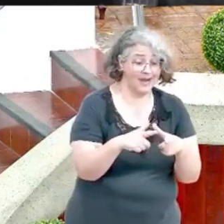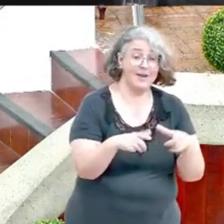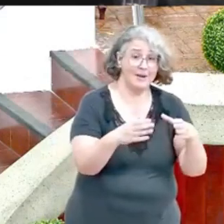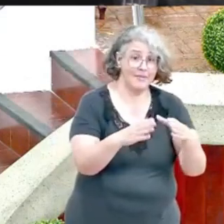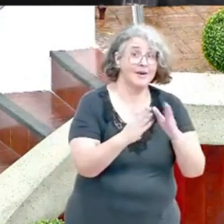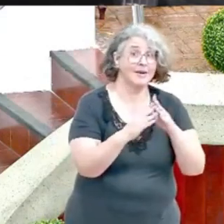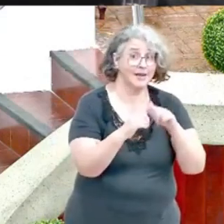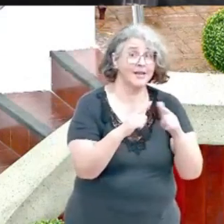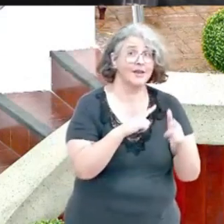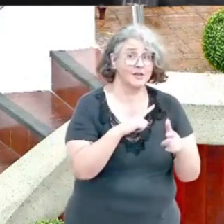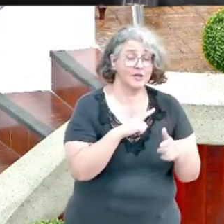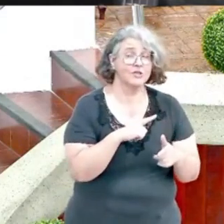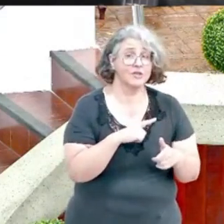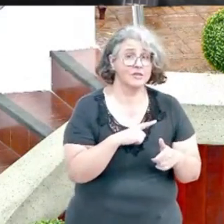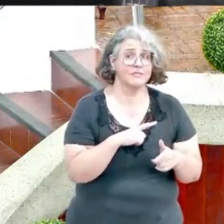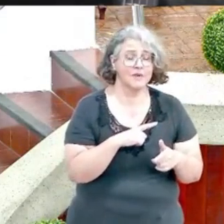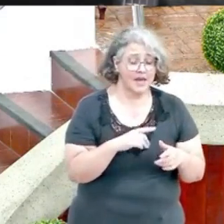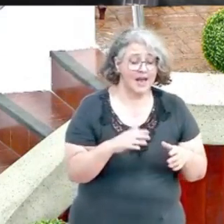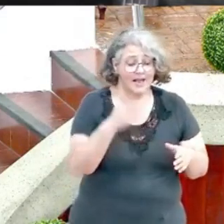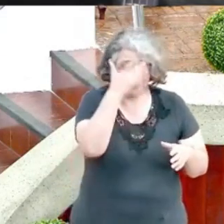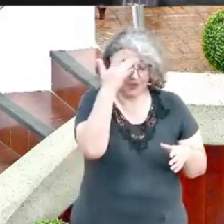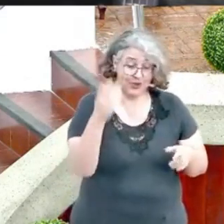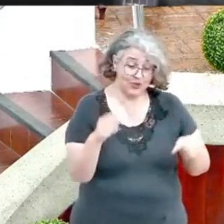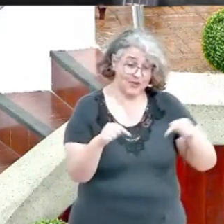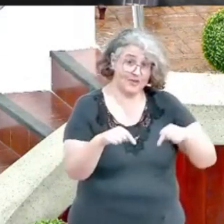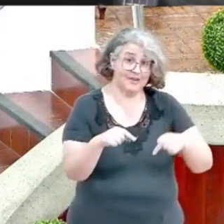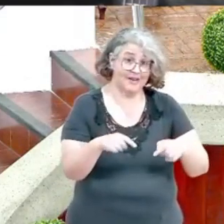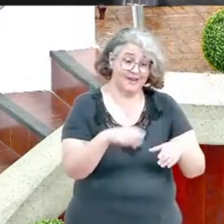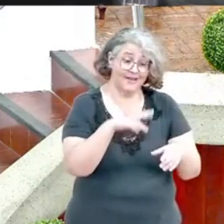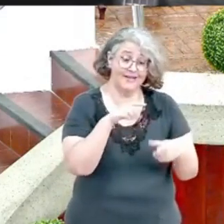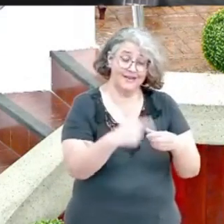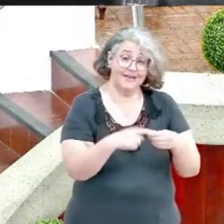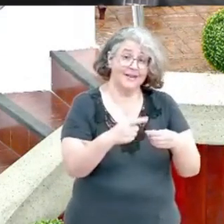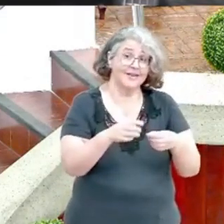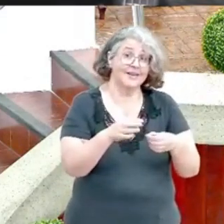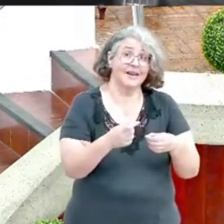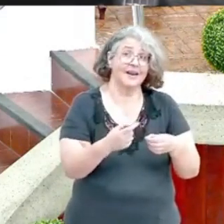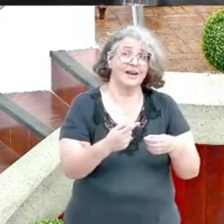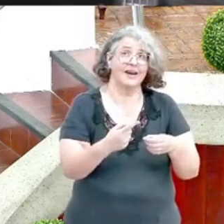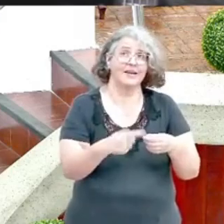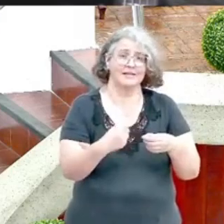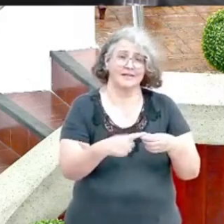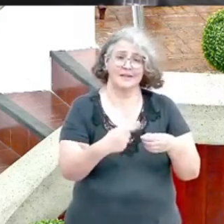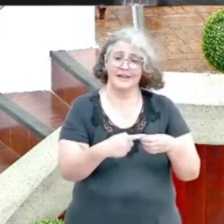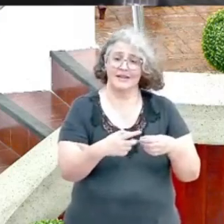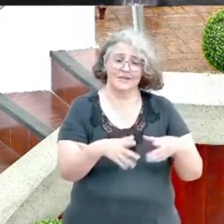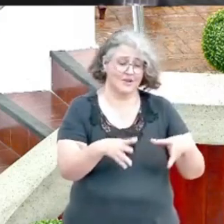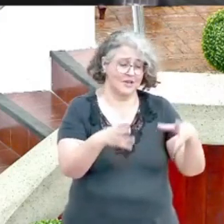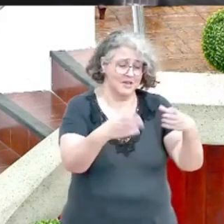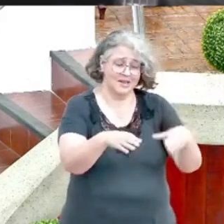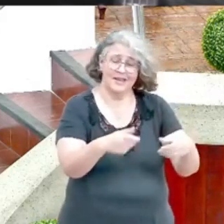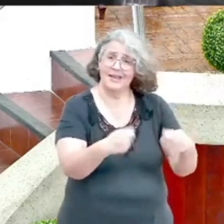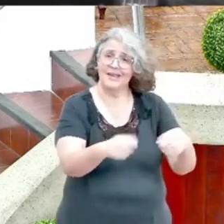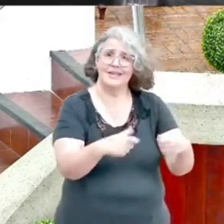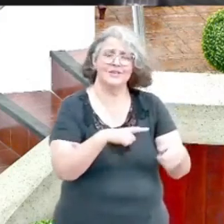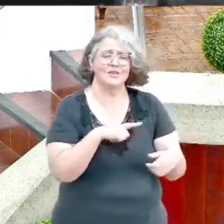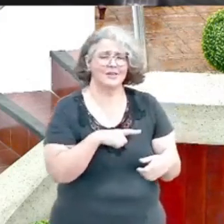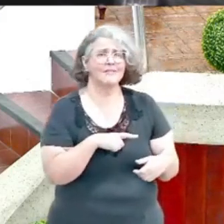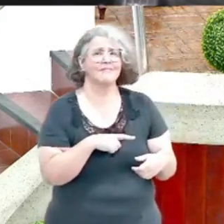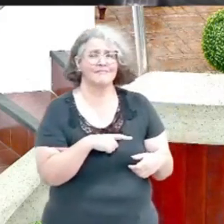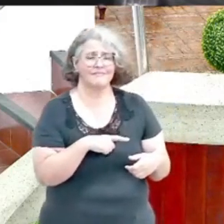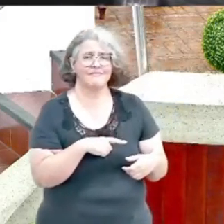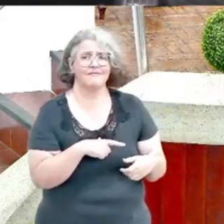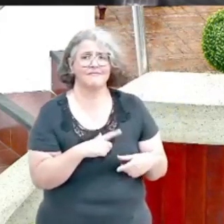gente que estava naquela cidade e o quão determinados eles estavam em destruir o trabalho evangelístico que eles